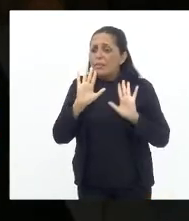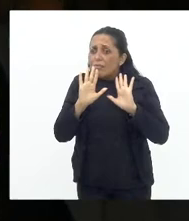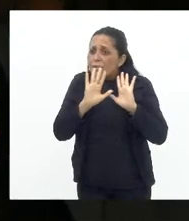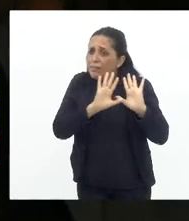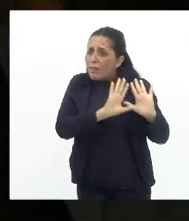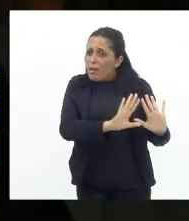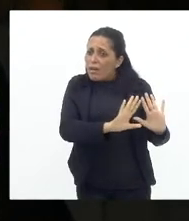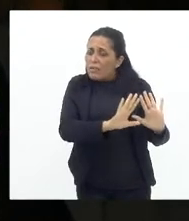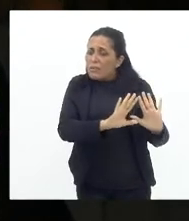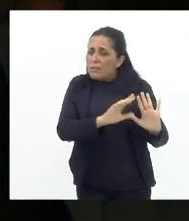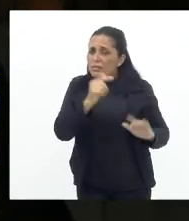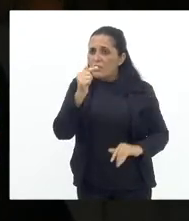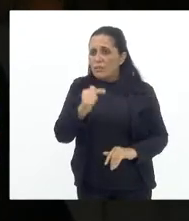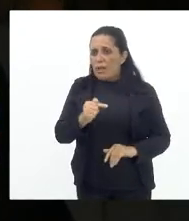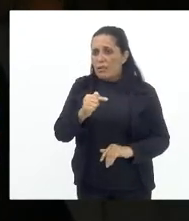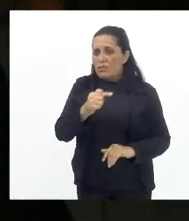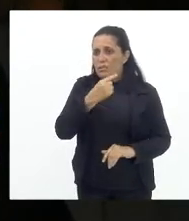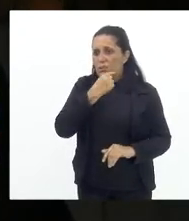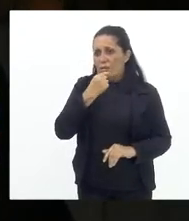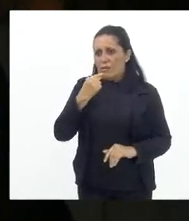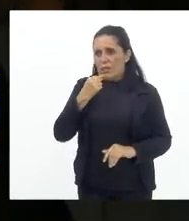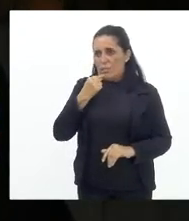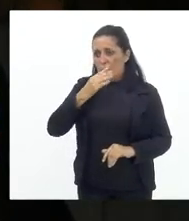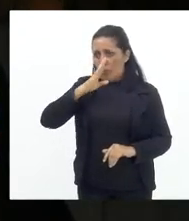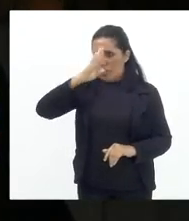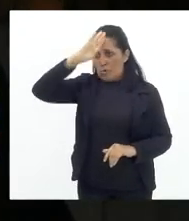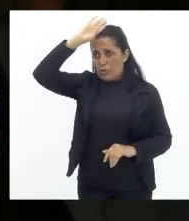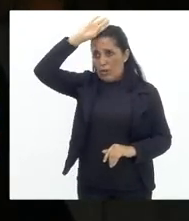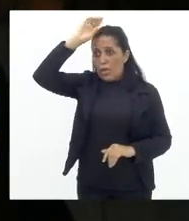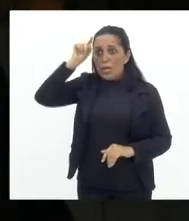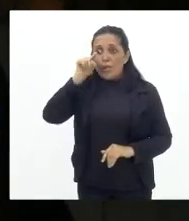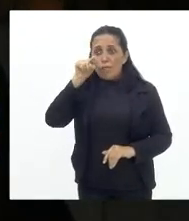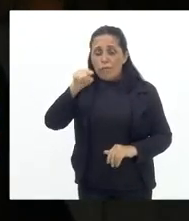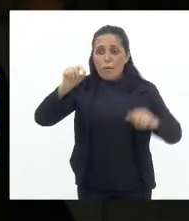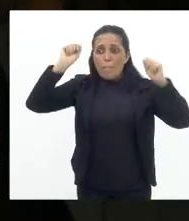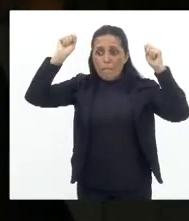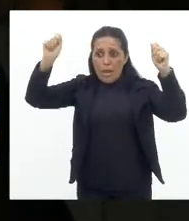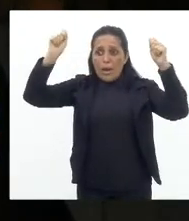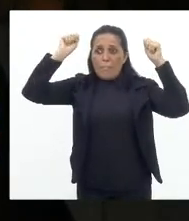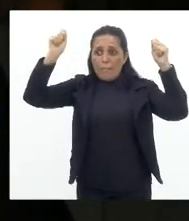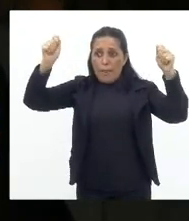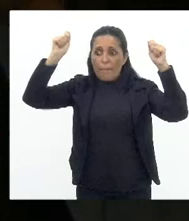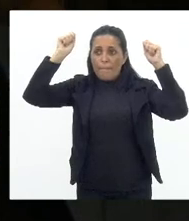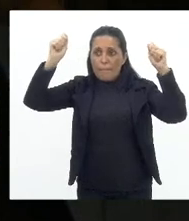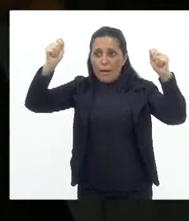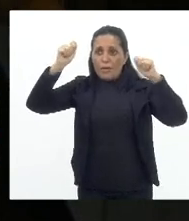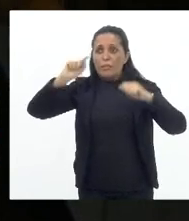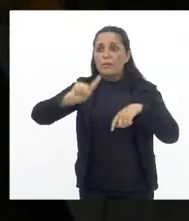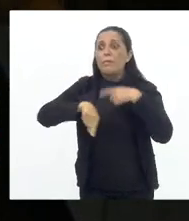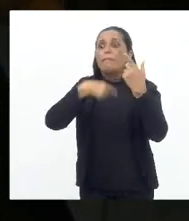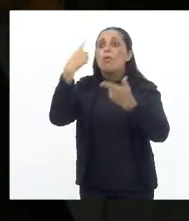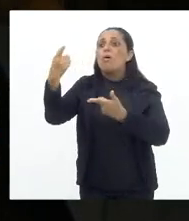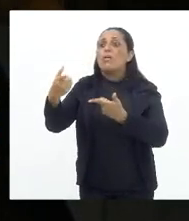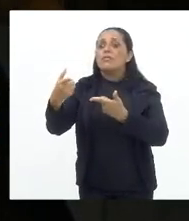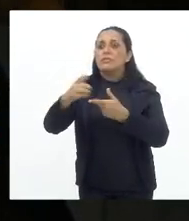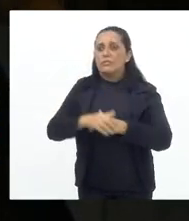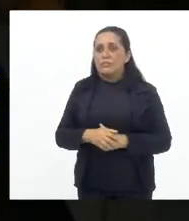Setembro para os bolsonaristas e façam seus protestos depois